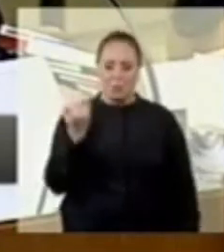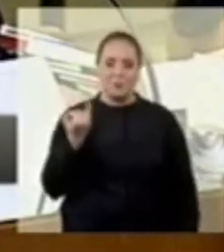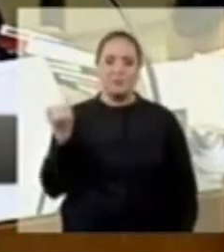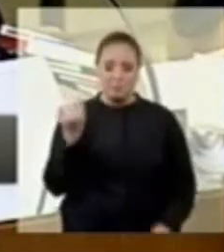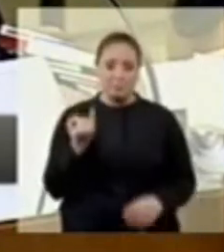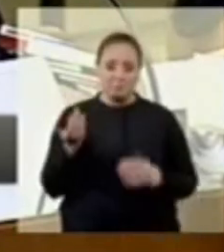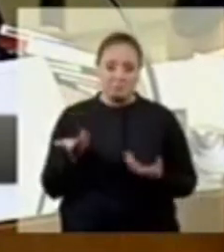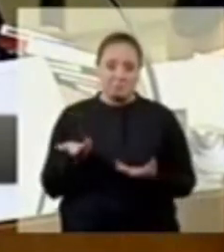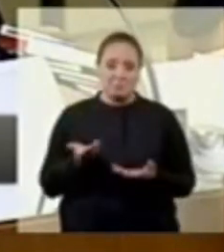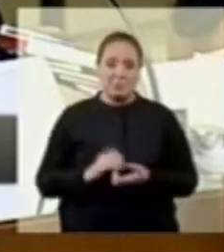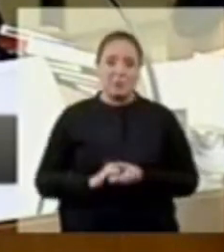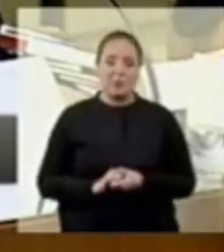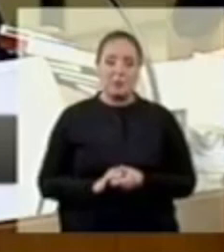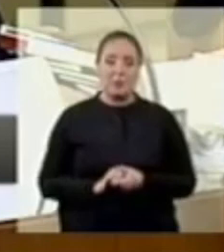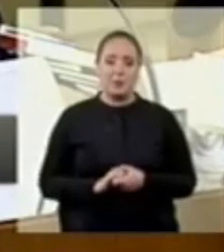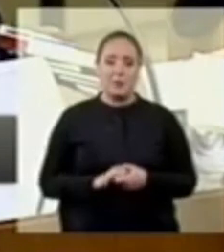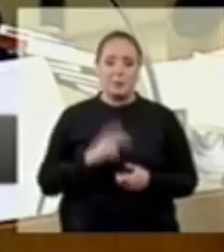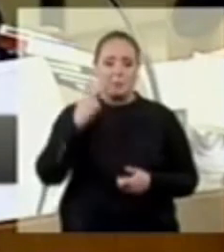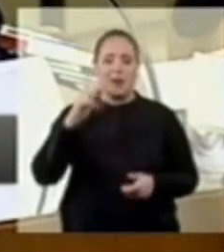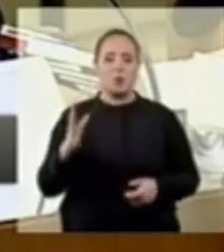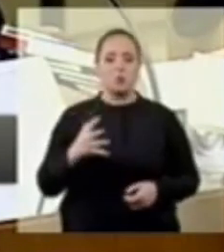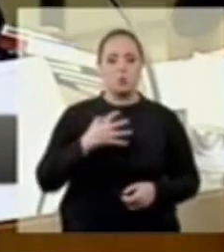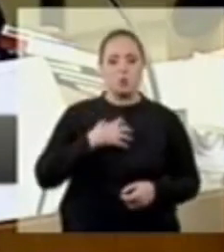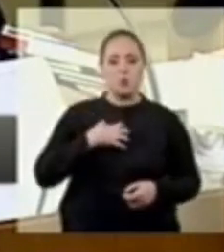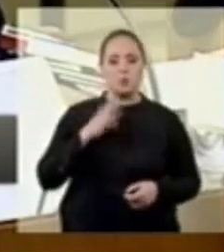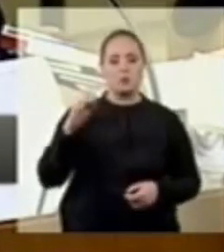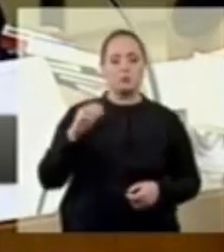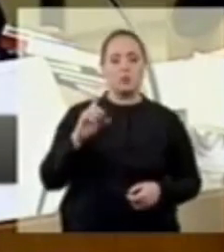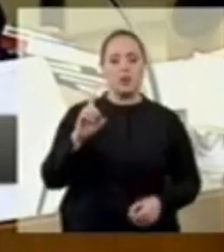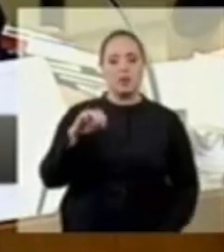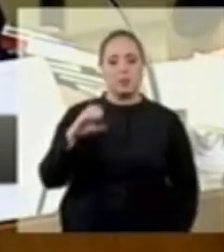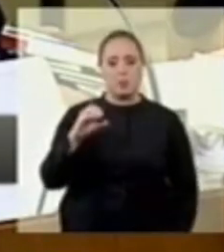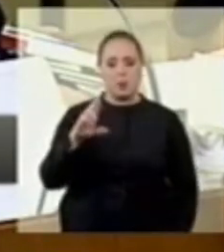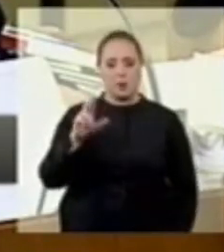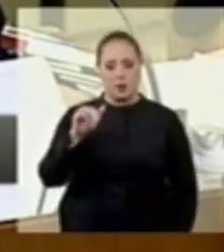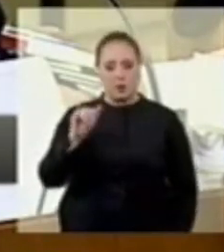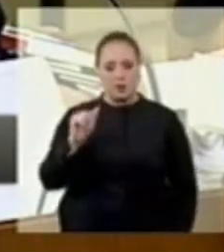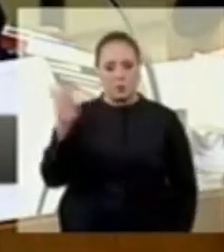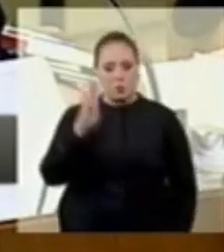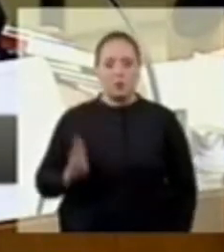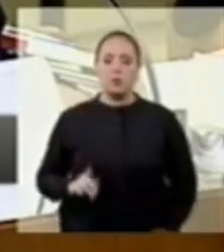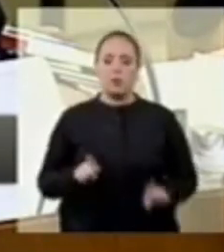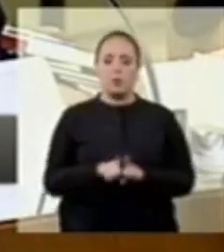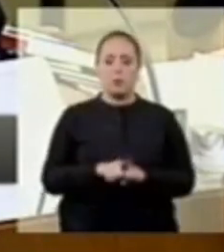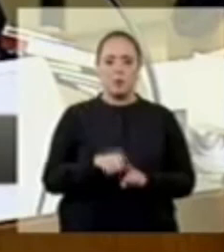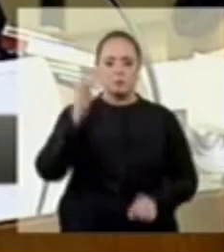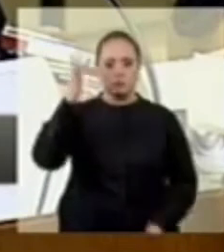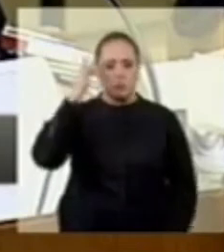o sentimento republicano a democracia brasileira e para o amadurecimento institucional